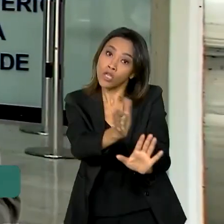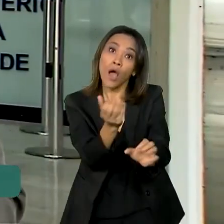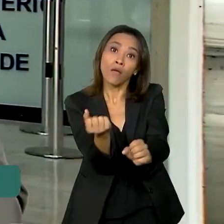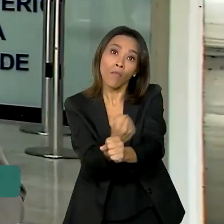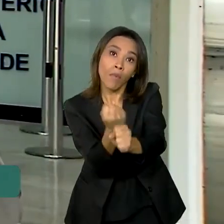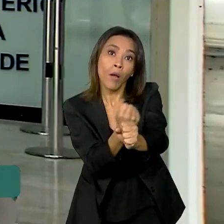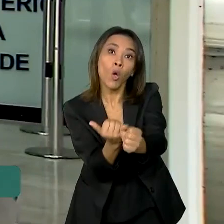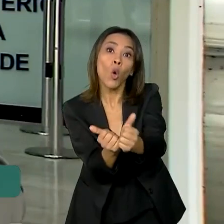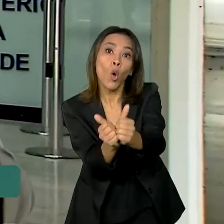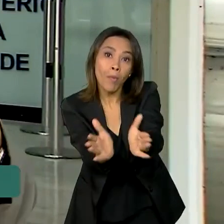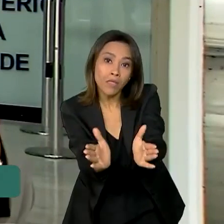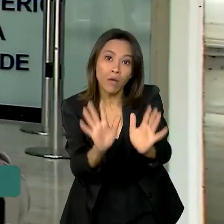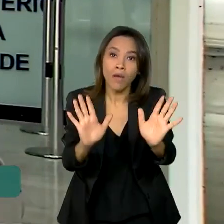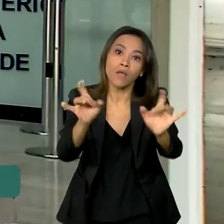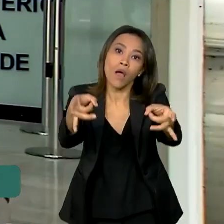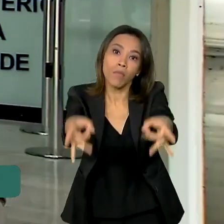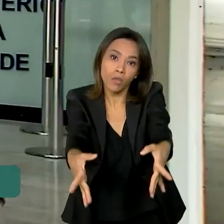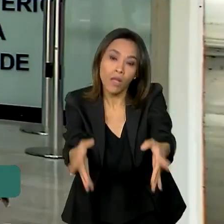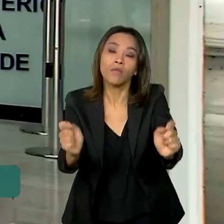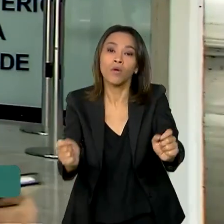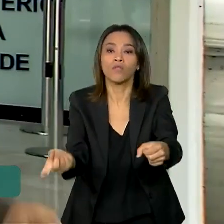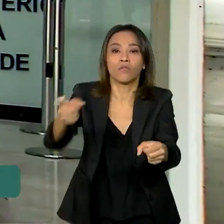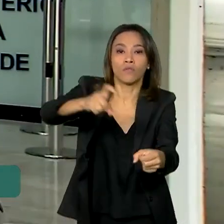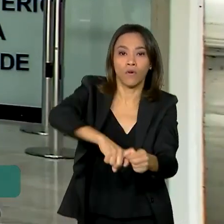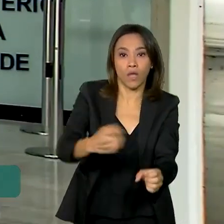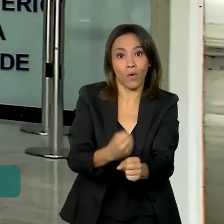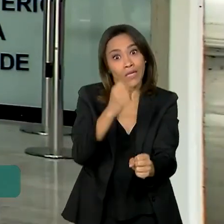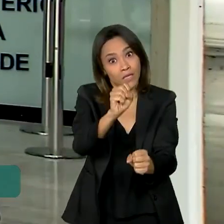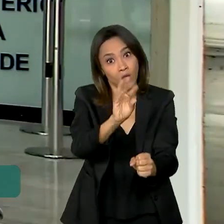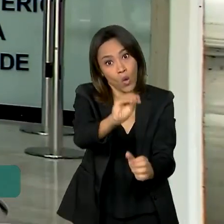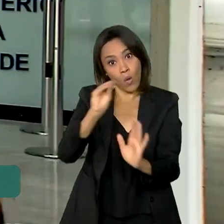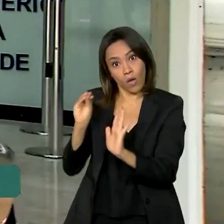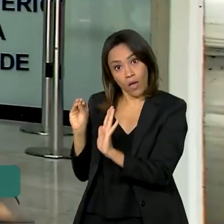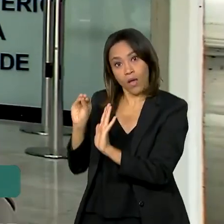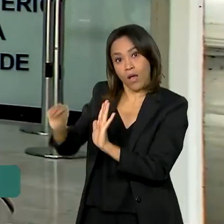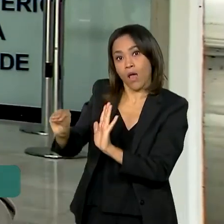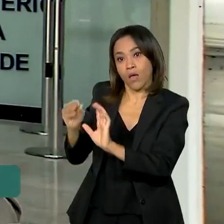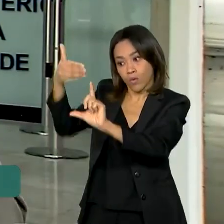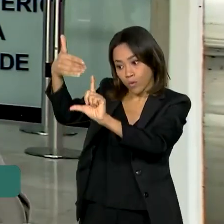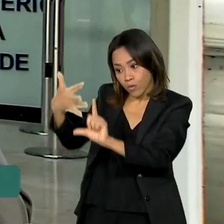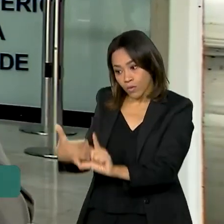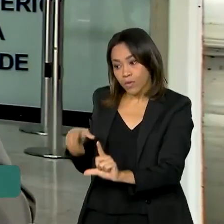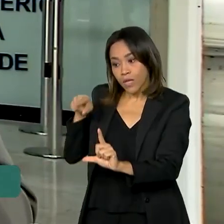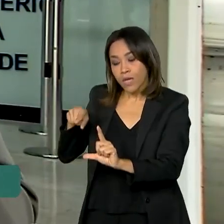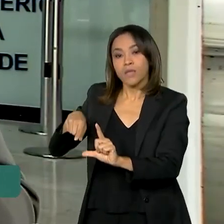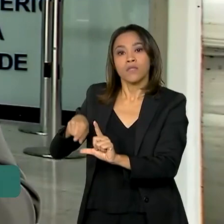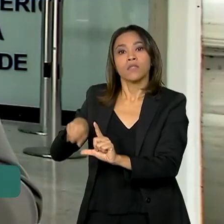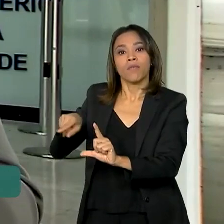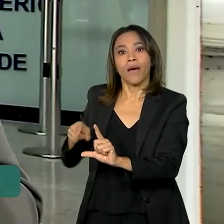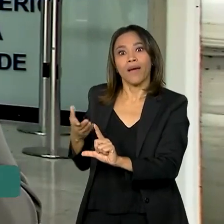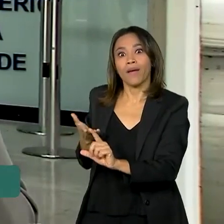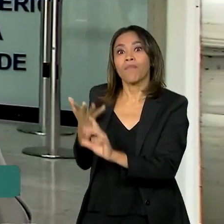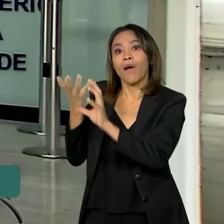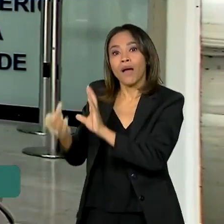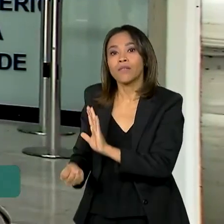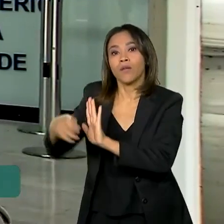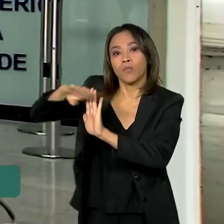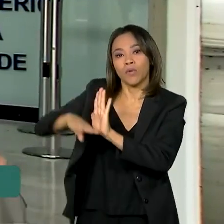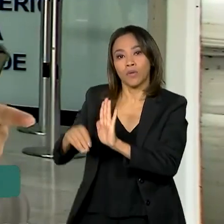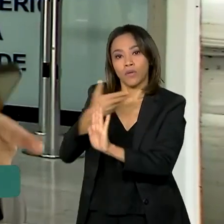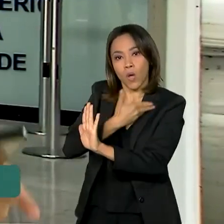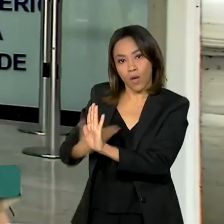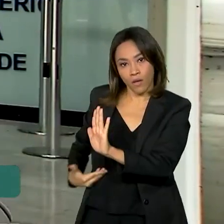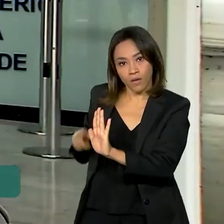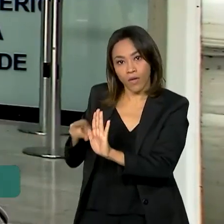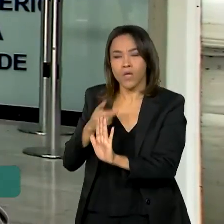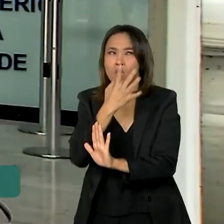não foram concluídas e que podem ser retomadas agora se forem incluídas nesse sistema para entrar nesse programa do governo. Cerca de 4 mil